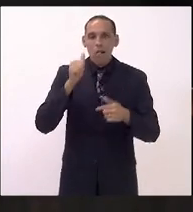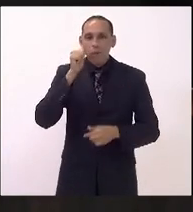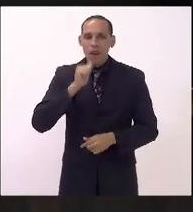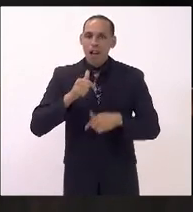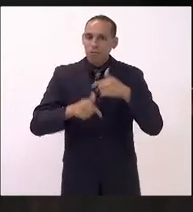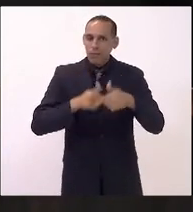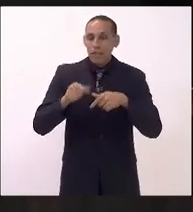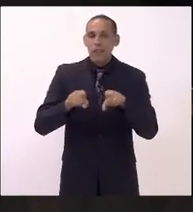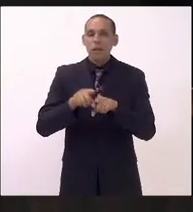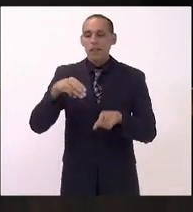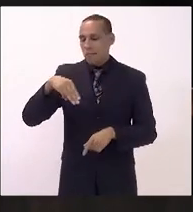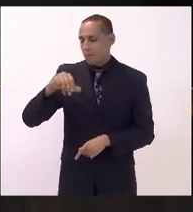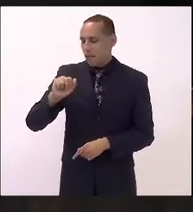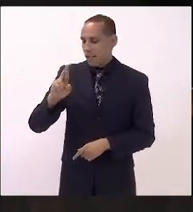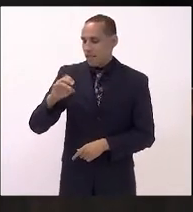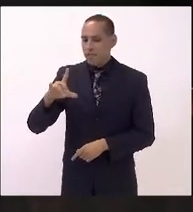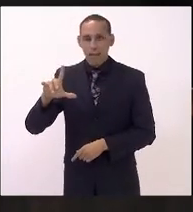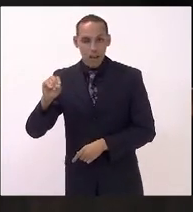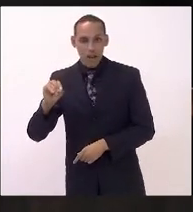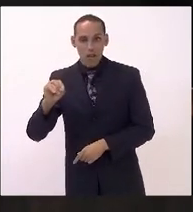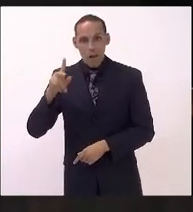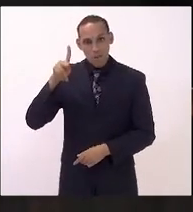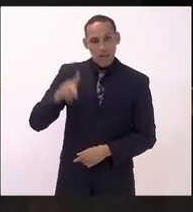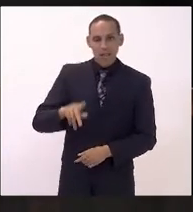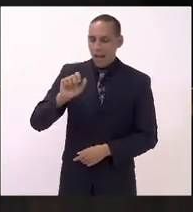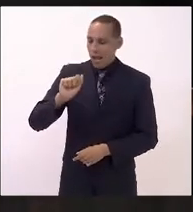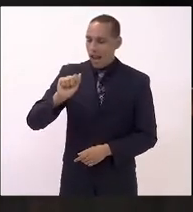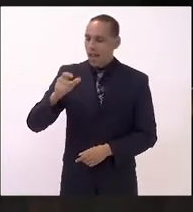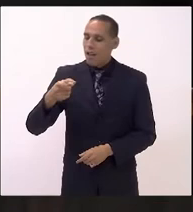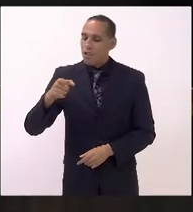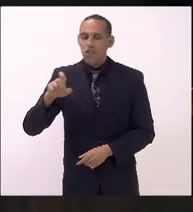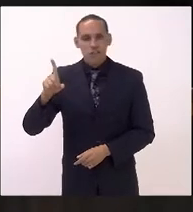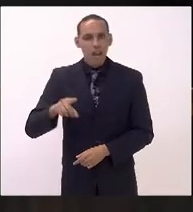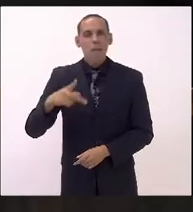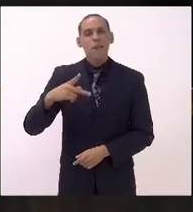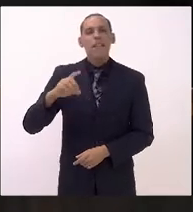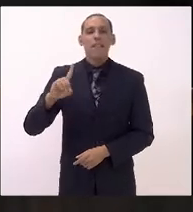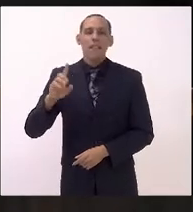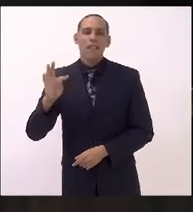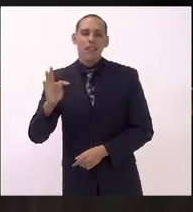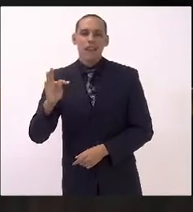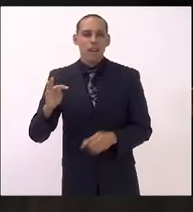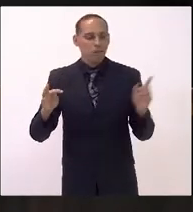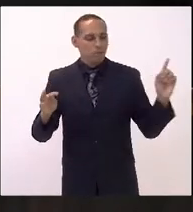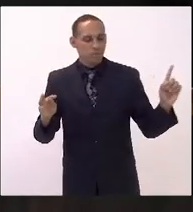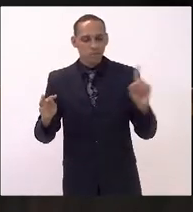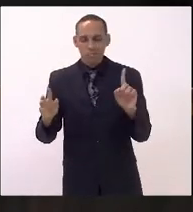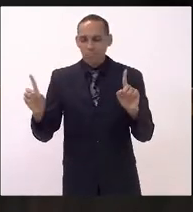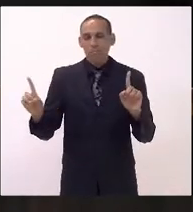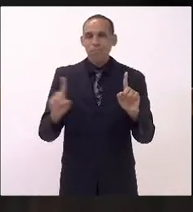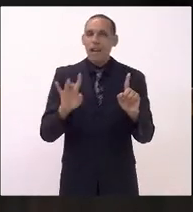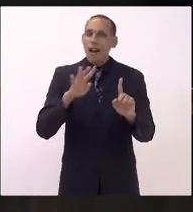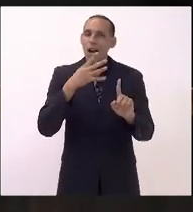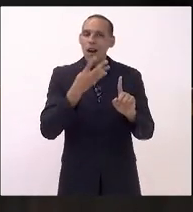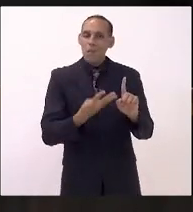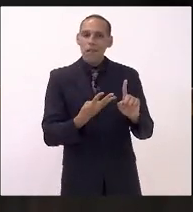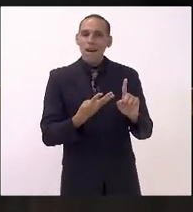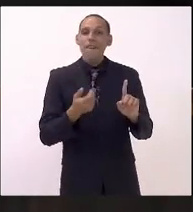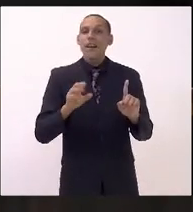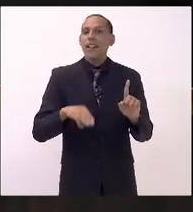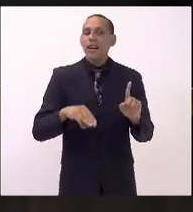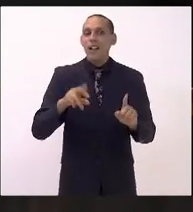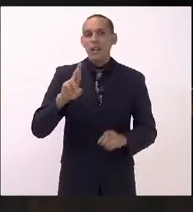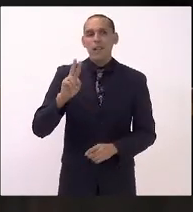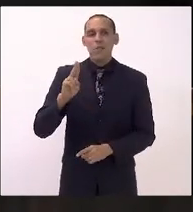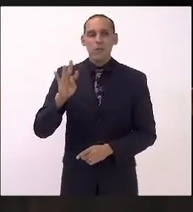Marcelo Monteiro, presidente do Axé, PDT Axé, para estarem conosco aqui para uma pequena homenagem à nossa querida